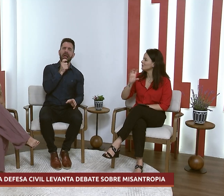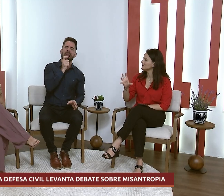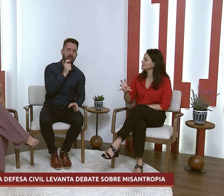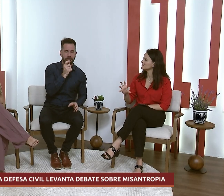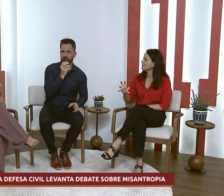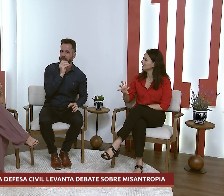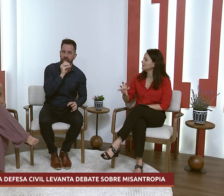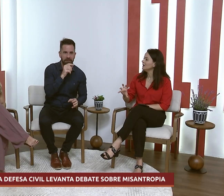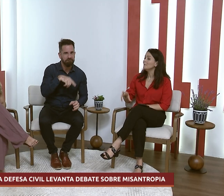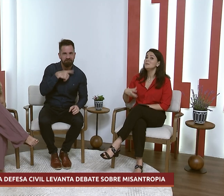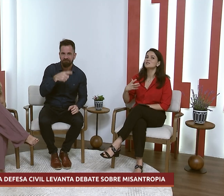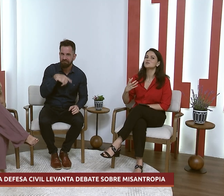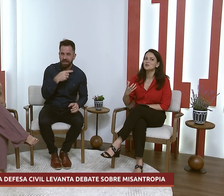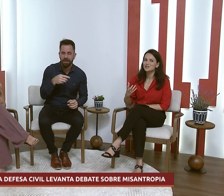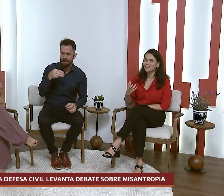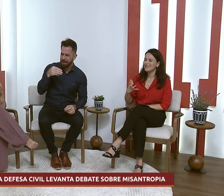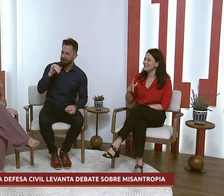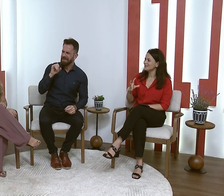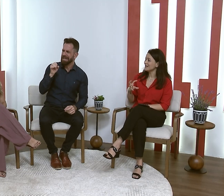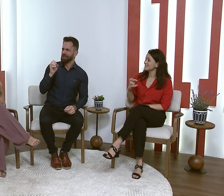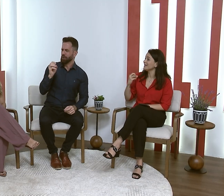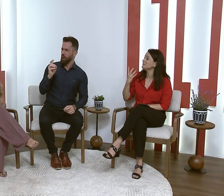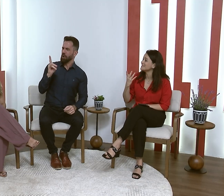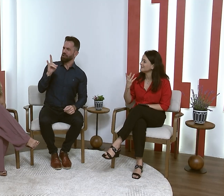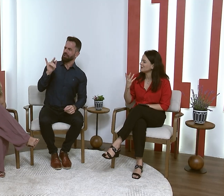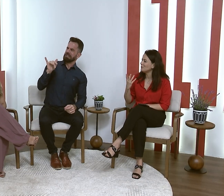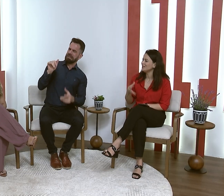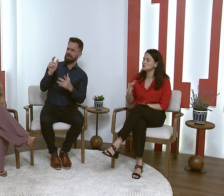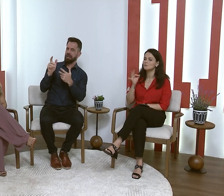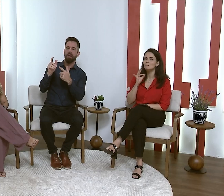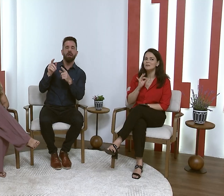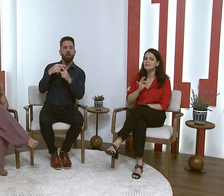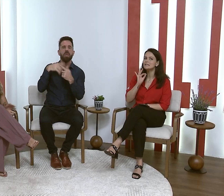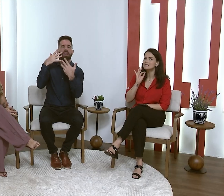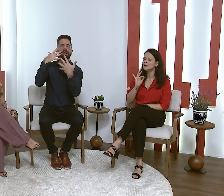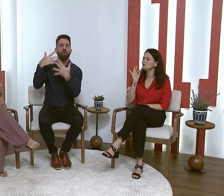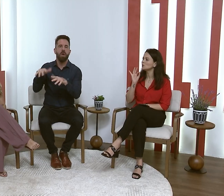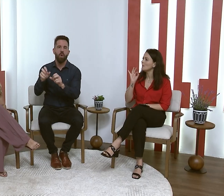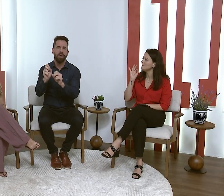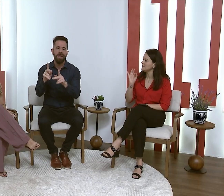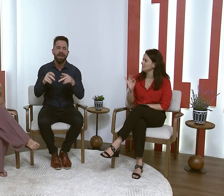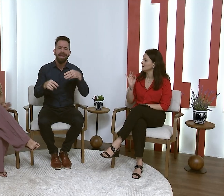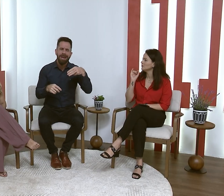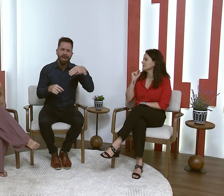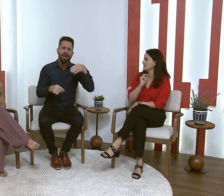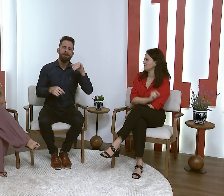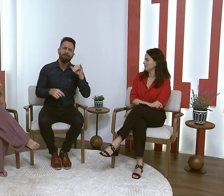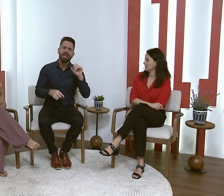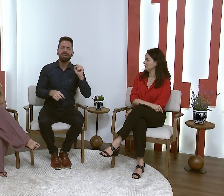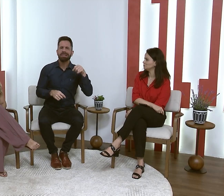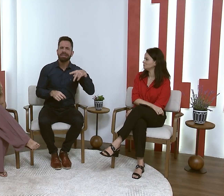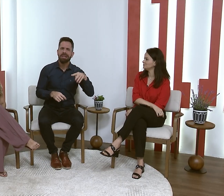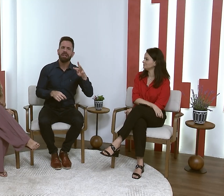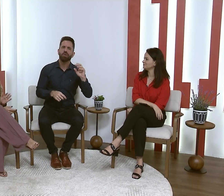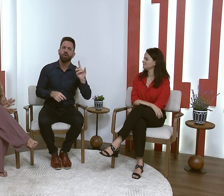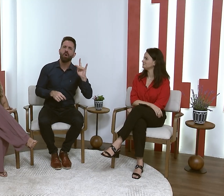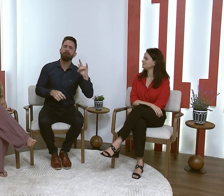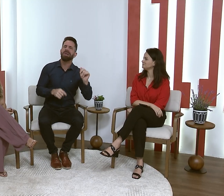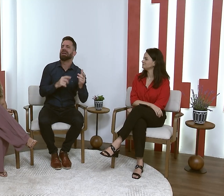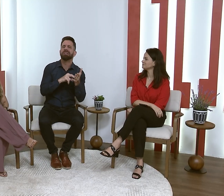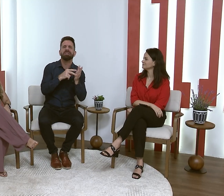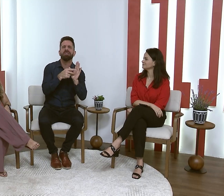porque geralmente a gente fala misoginia, já sai mais naturalmente. Misantropia, o que significa? Então, o